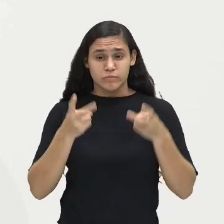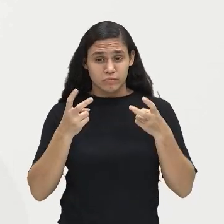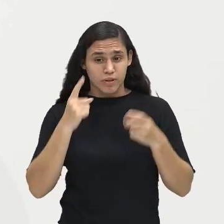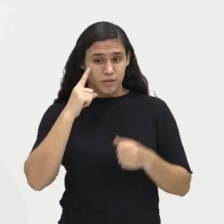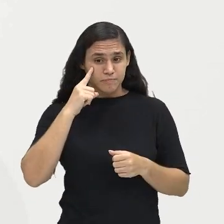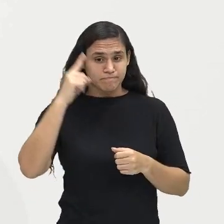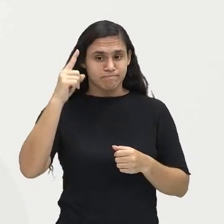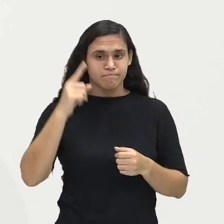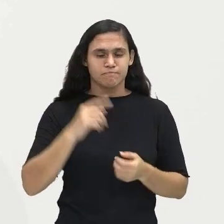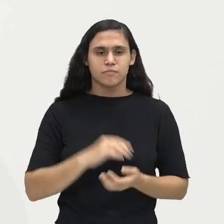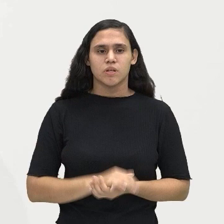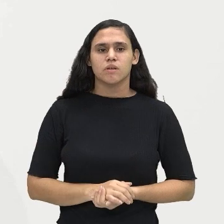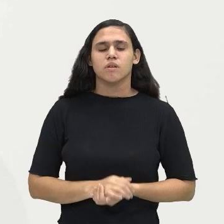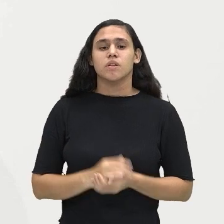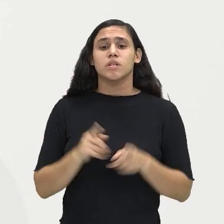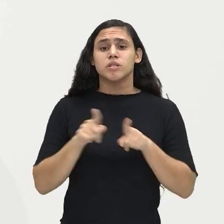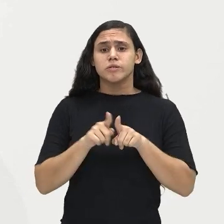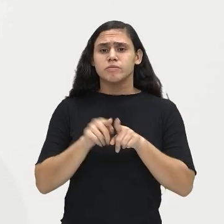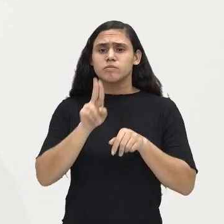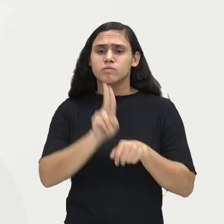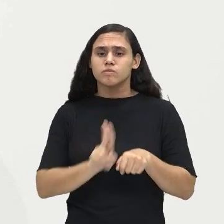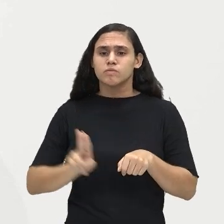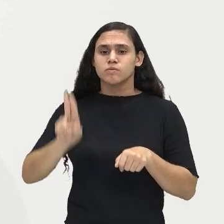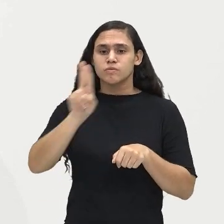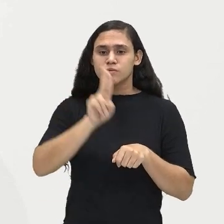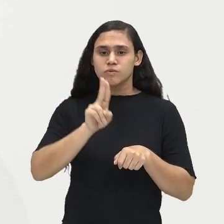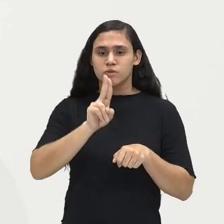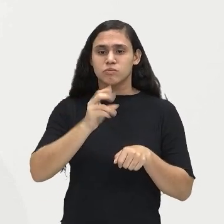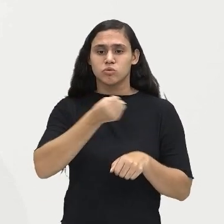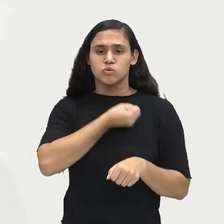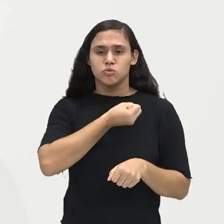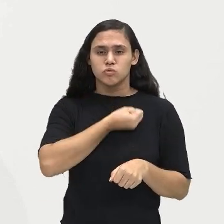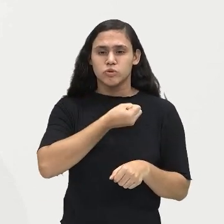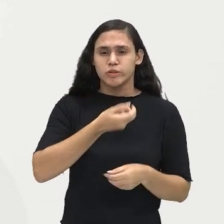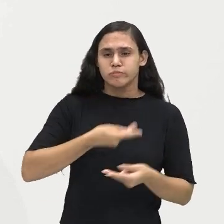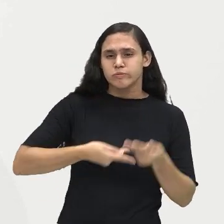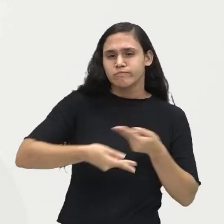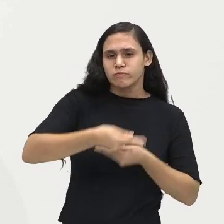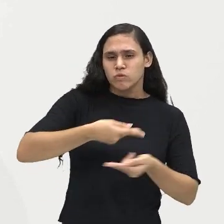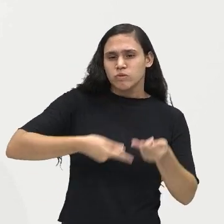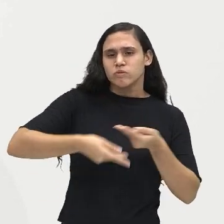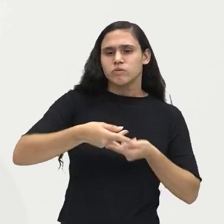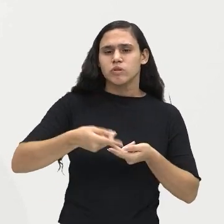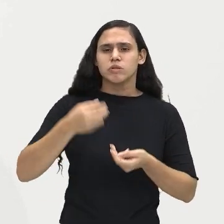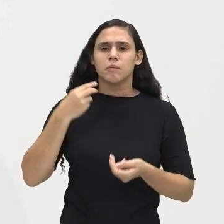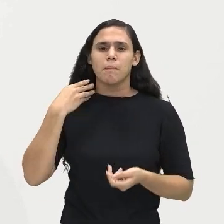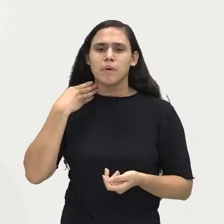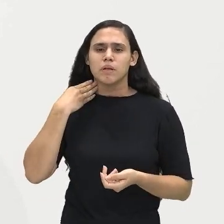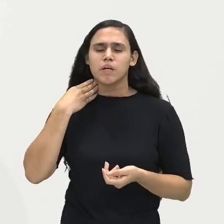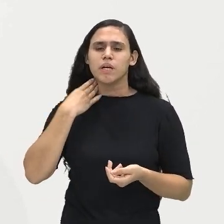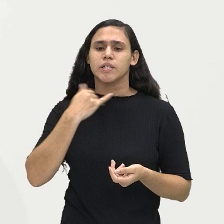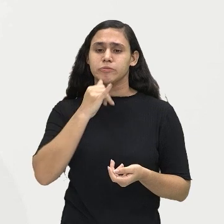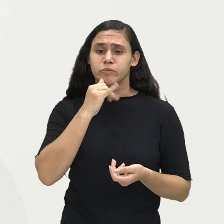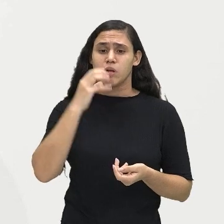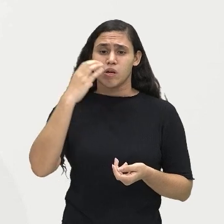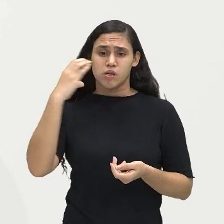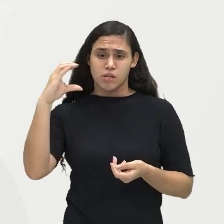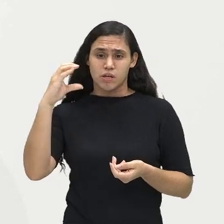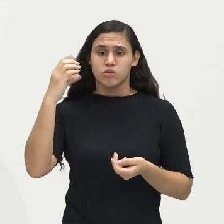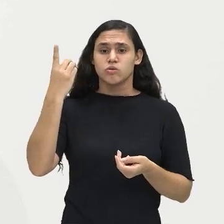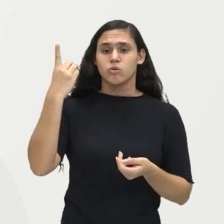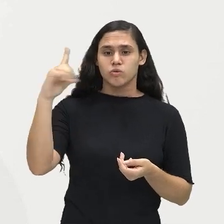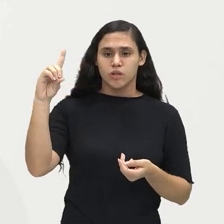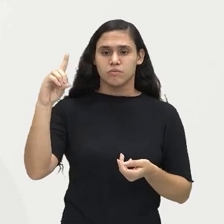também usamos os números inteiros para movimentações bancárias, como crédito ou